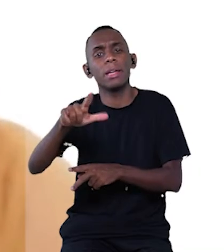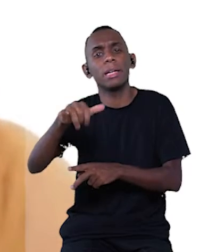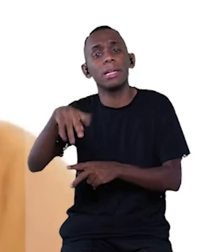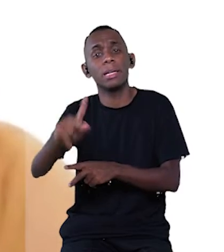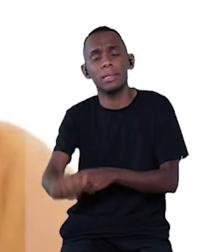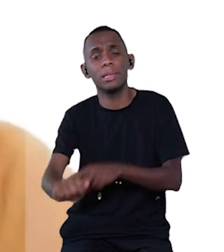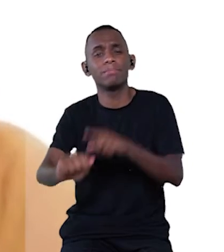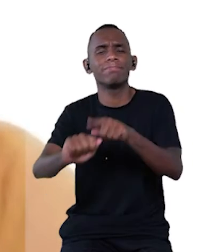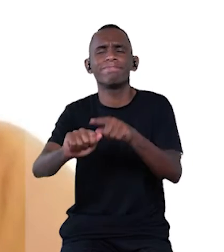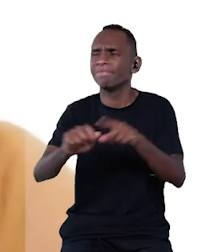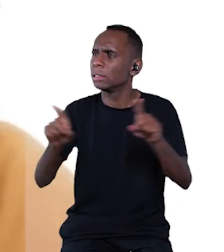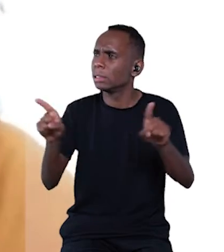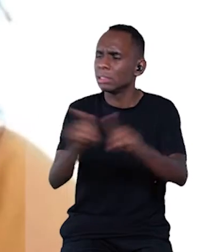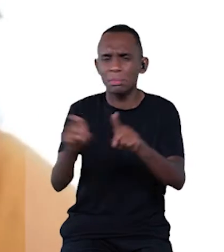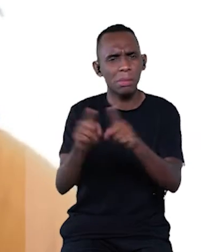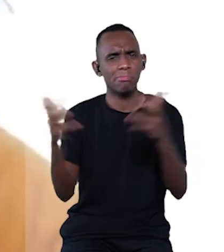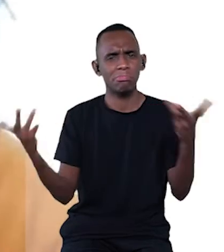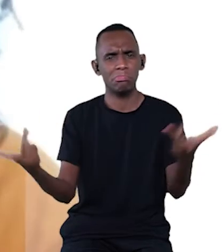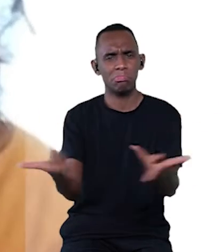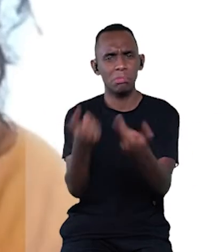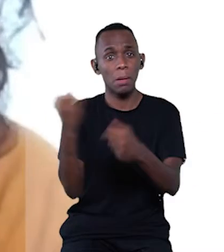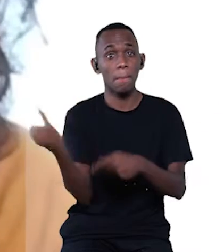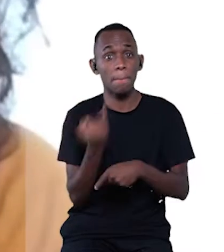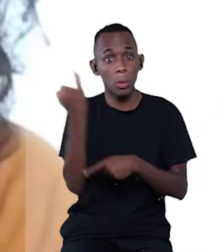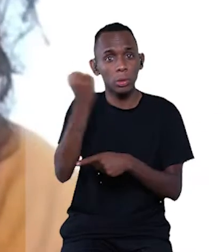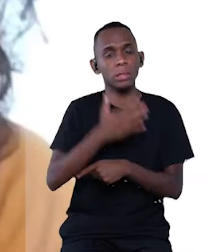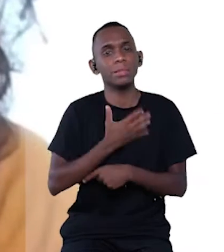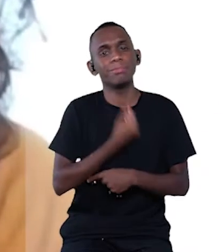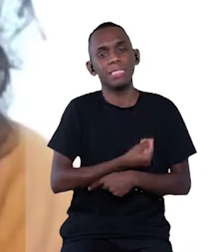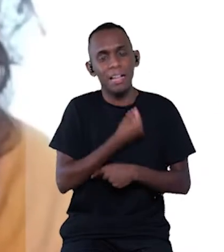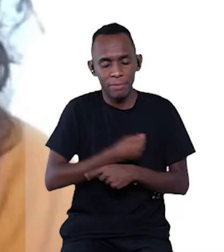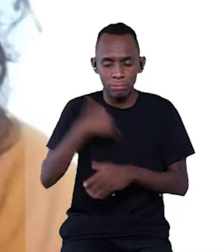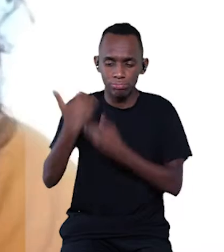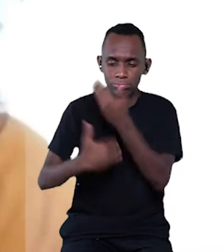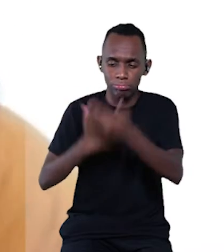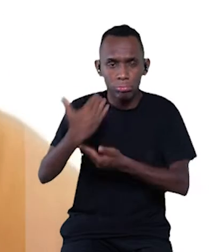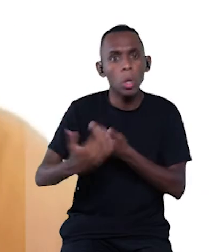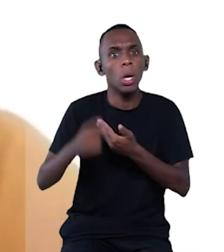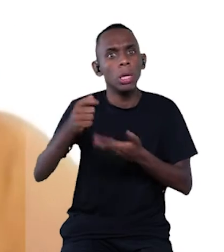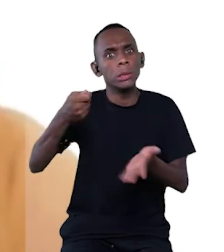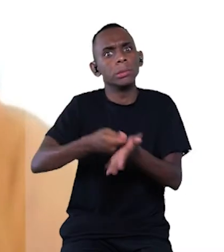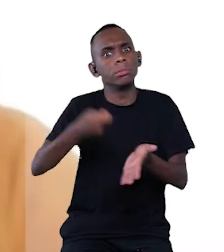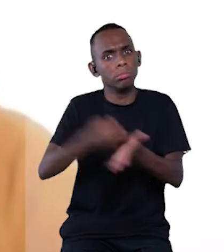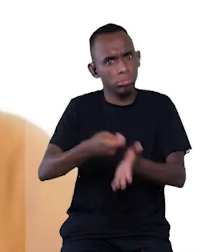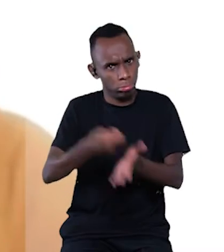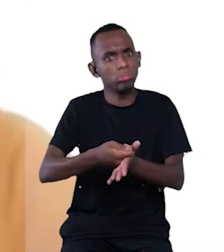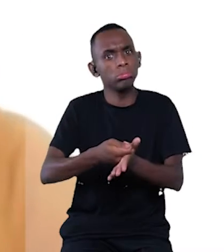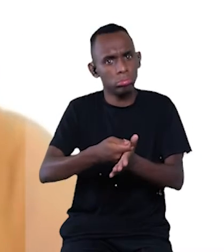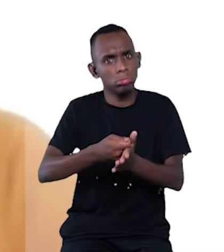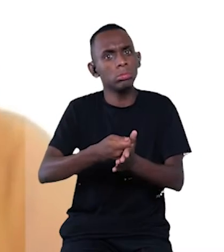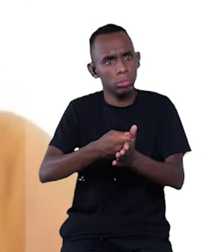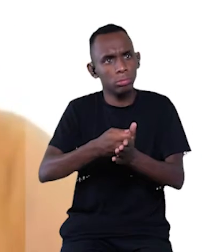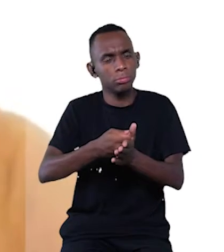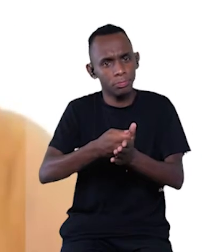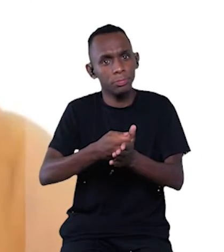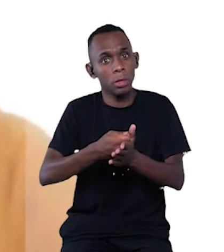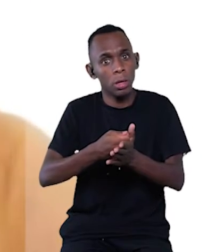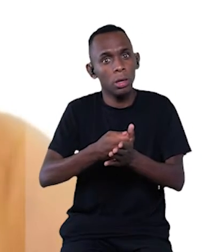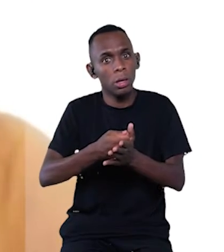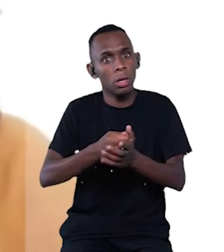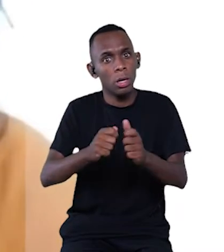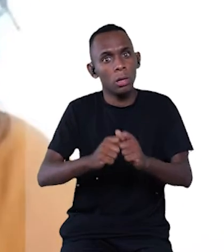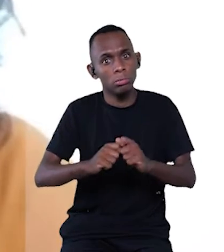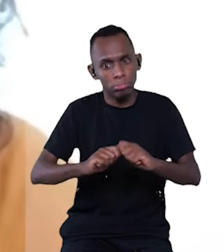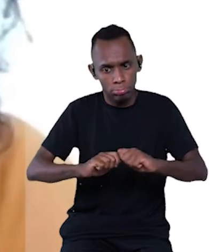também, e que foram fundamentais, com certeza. Eram muito rigorosas, os professores